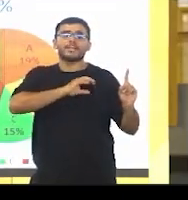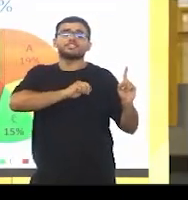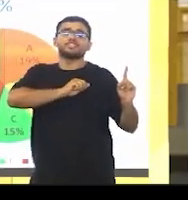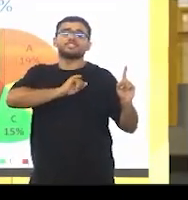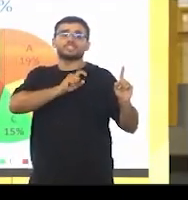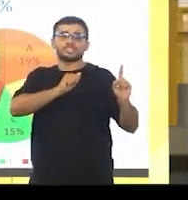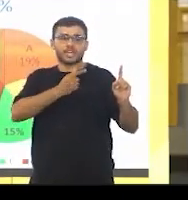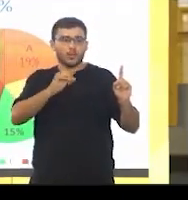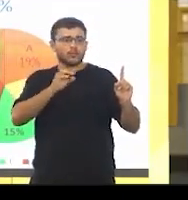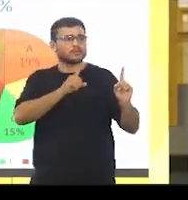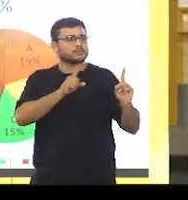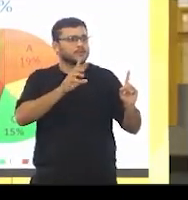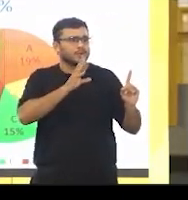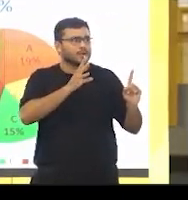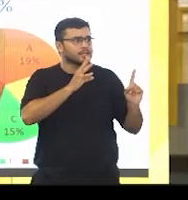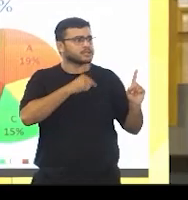Pergunte.